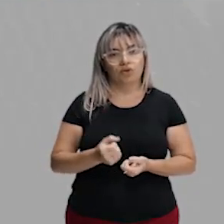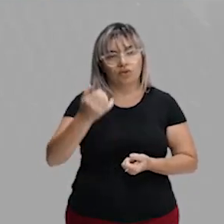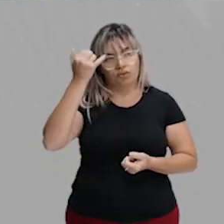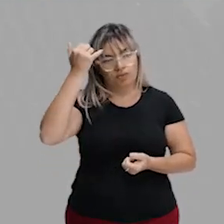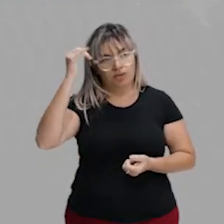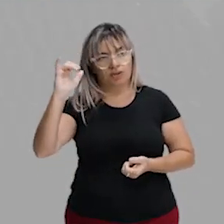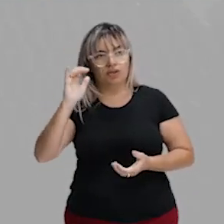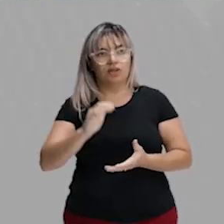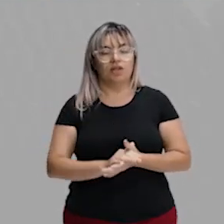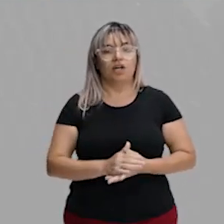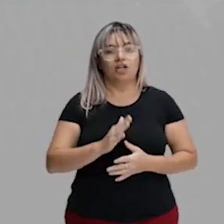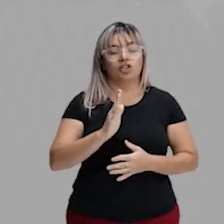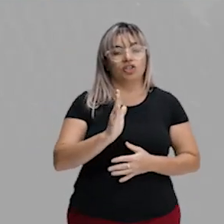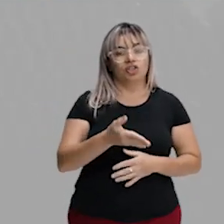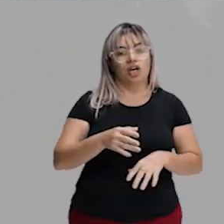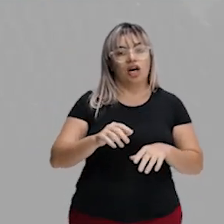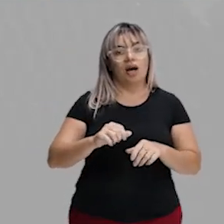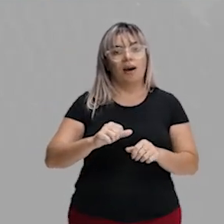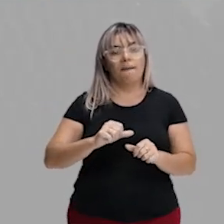basicamente isso.